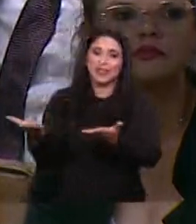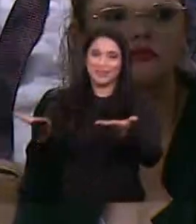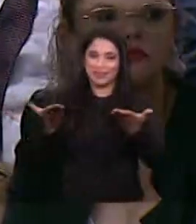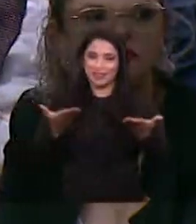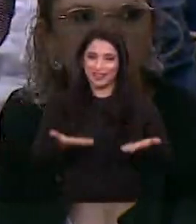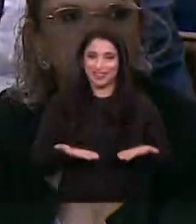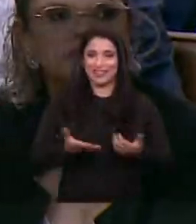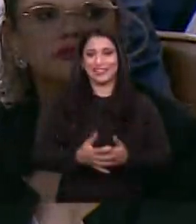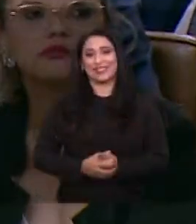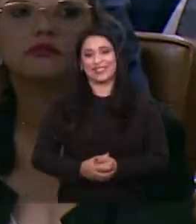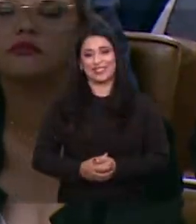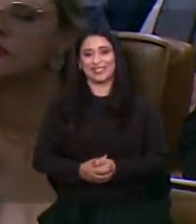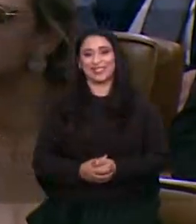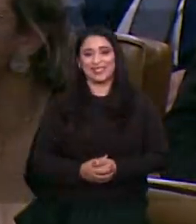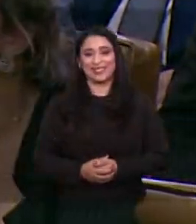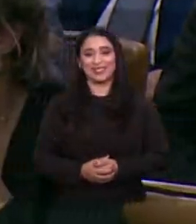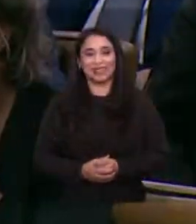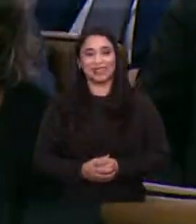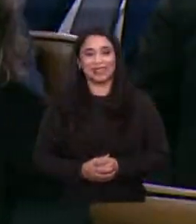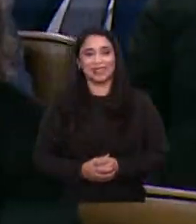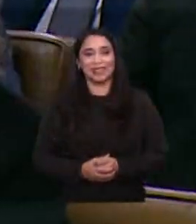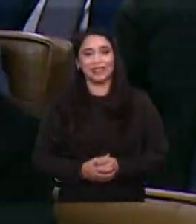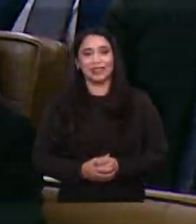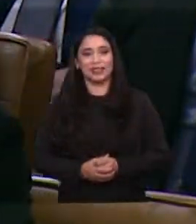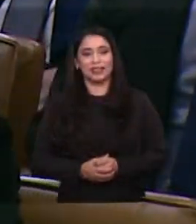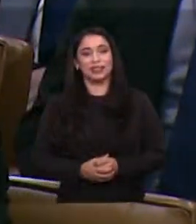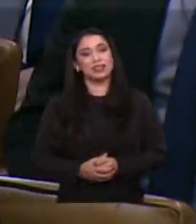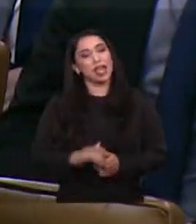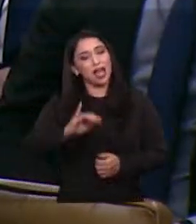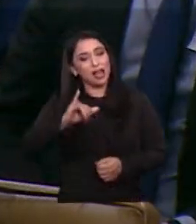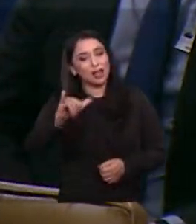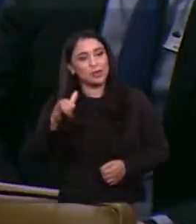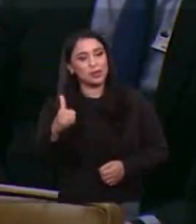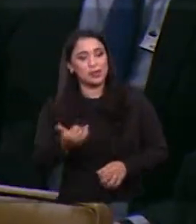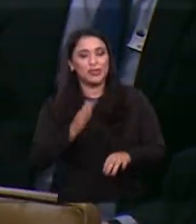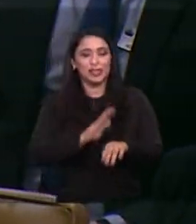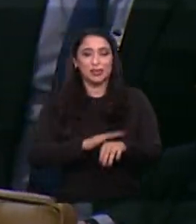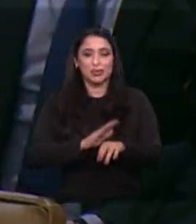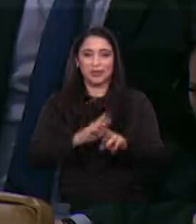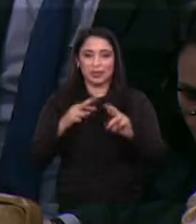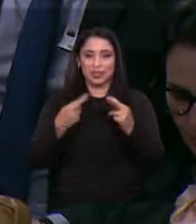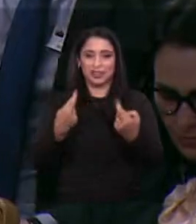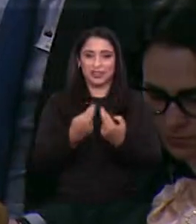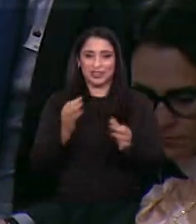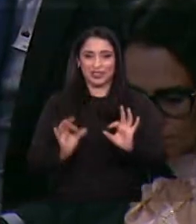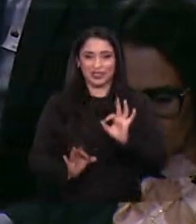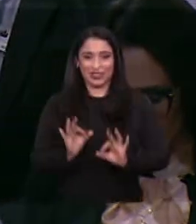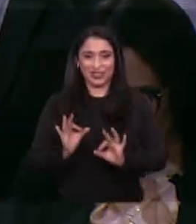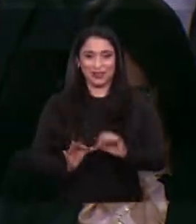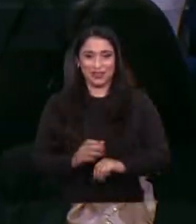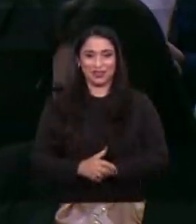muito bem-vindos, com votos de que tenham proveito nessa nossa sessão.